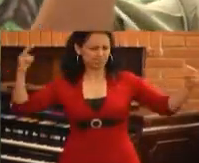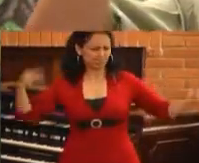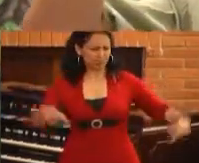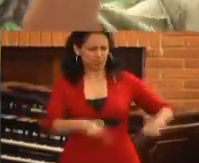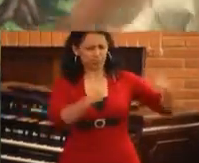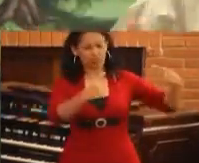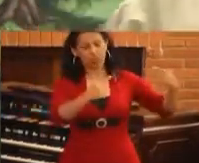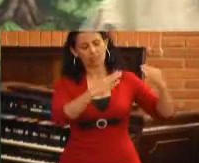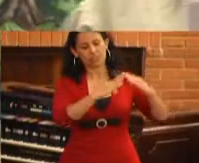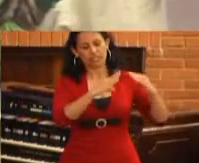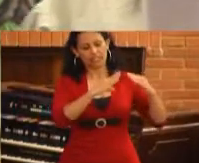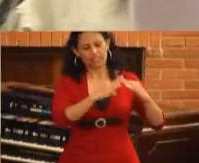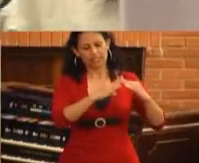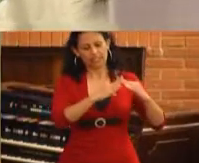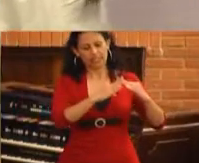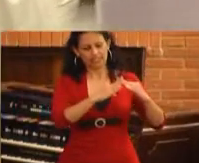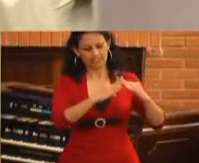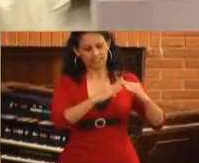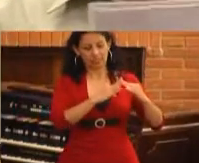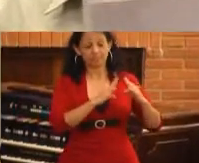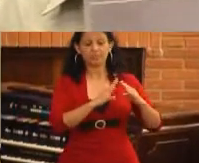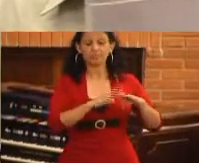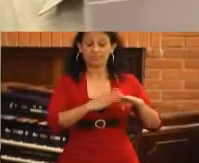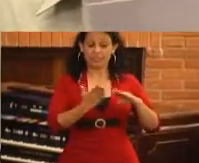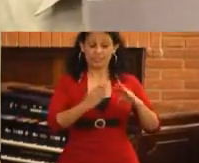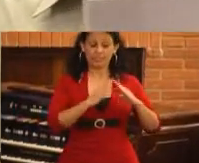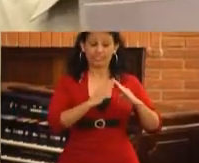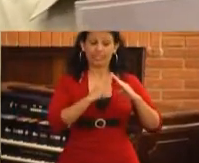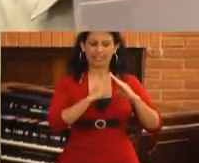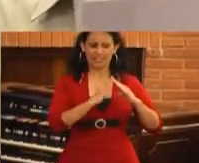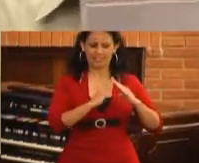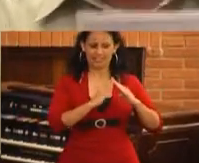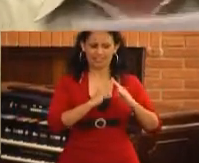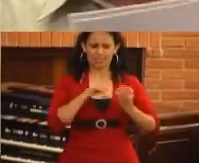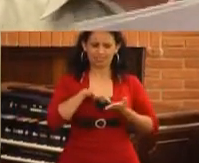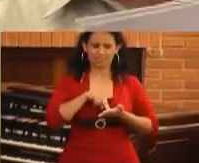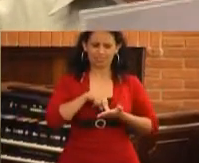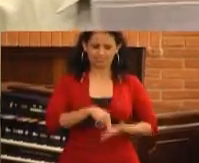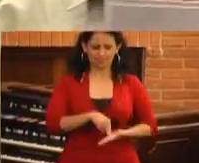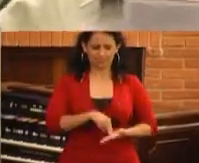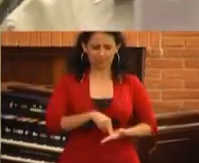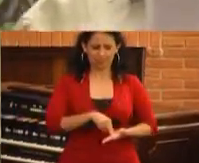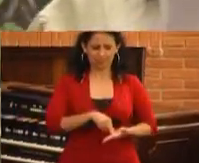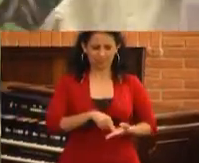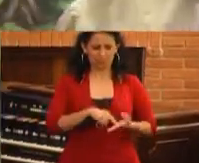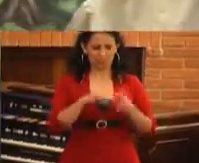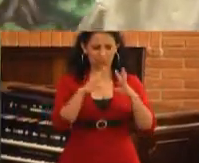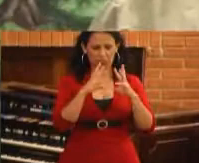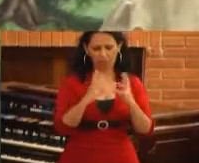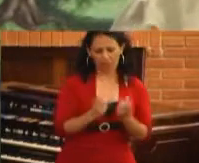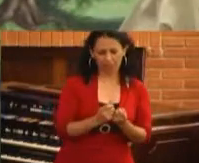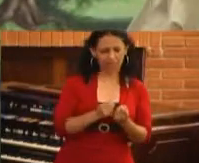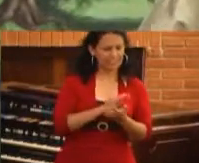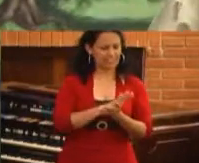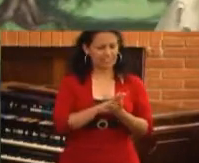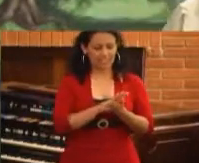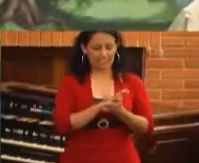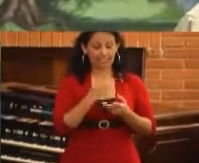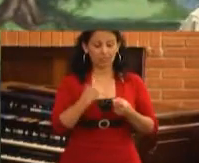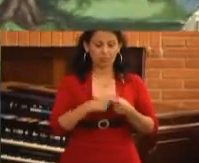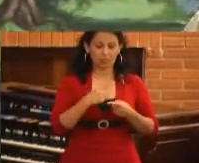contra aquela casa, mas ela não caiu porque estava fundada sobre a